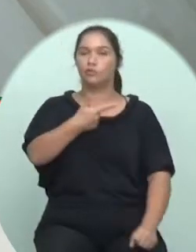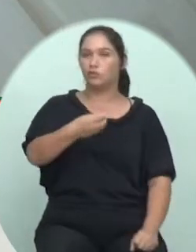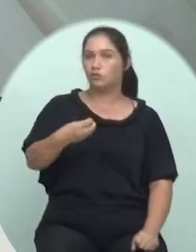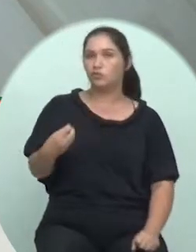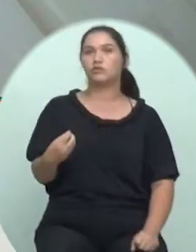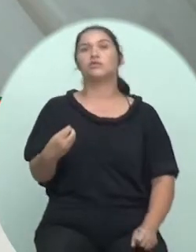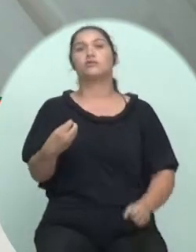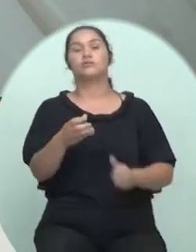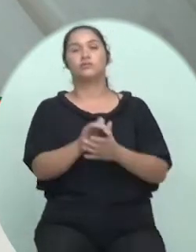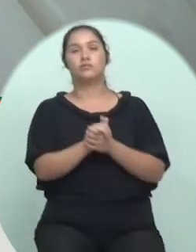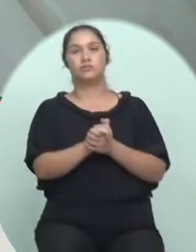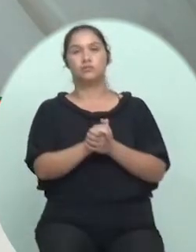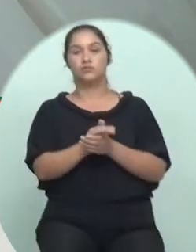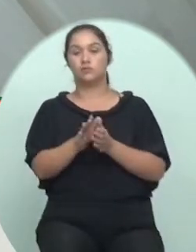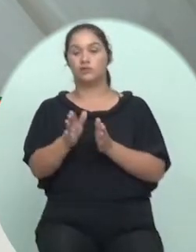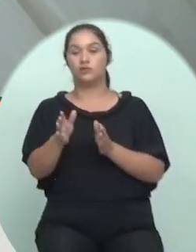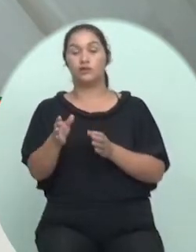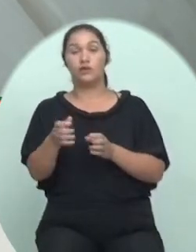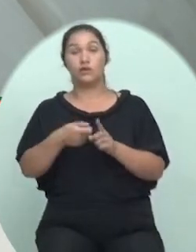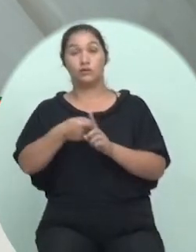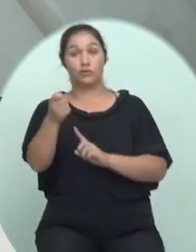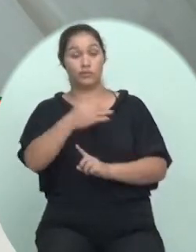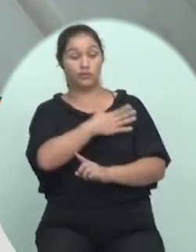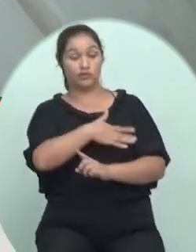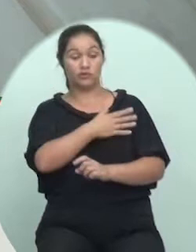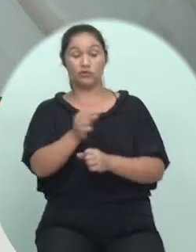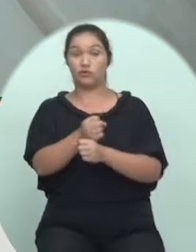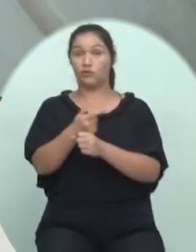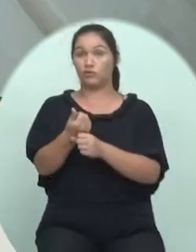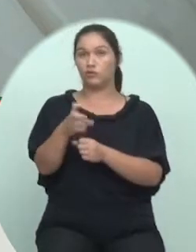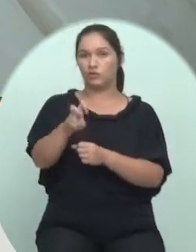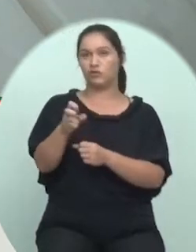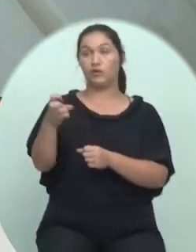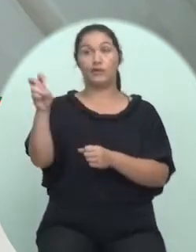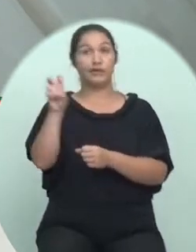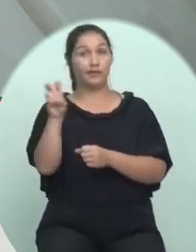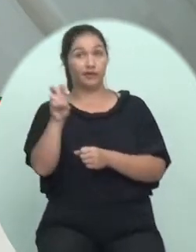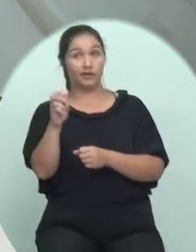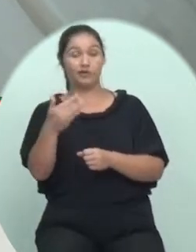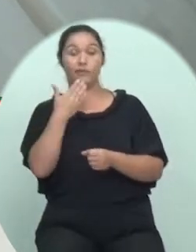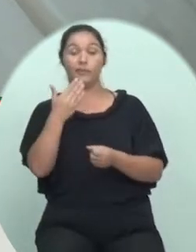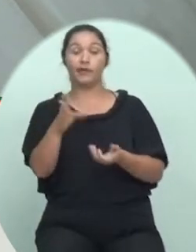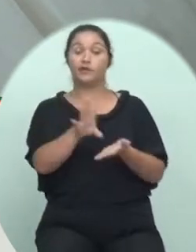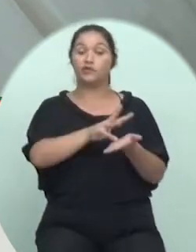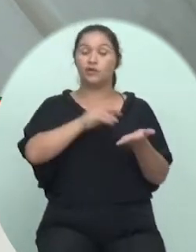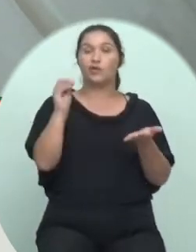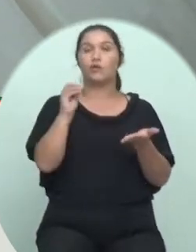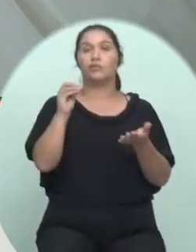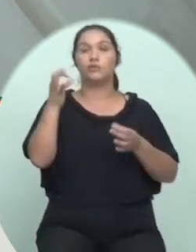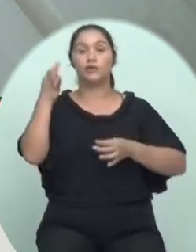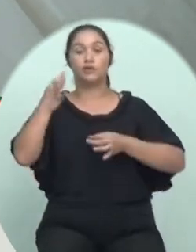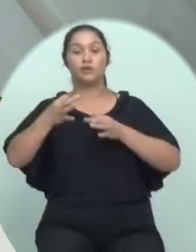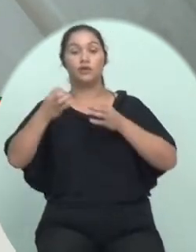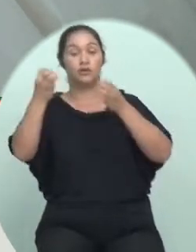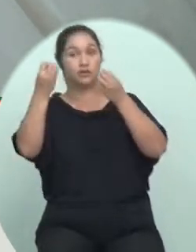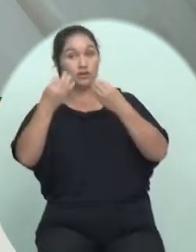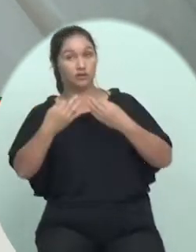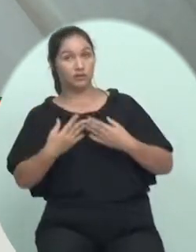200/PMC de agosto de 2015. Quinto, requer ainda cópia das justificativas de